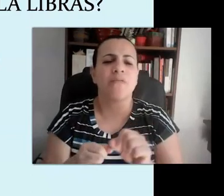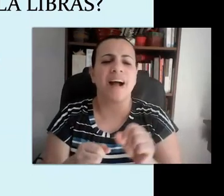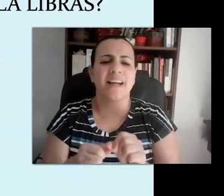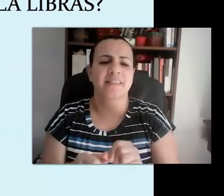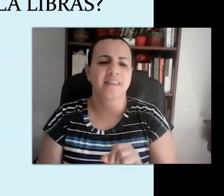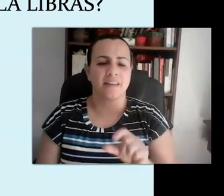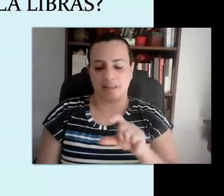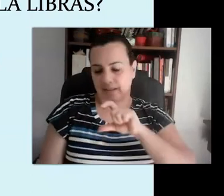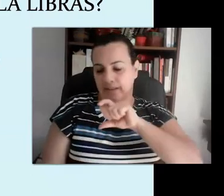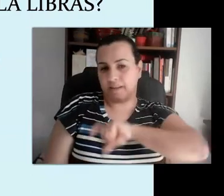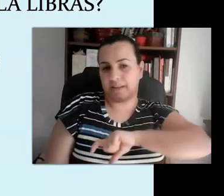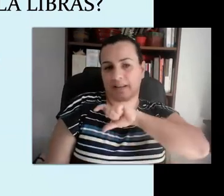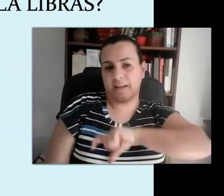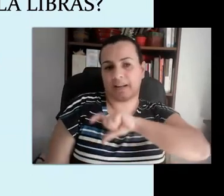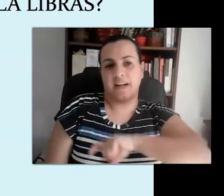Como faz